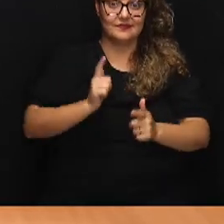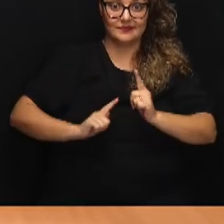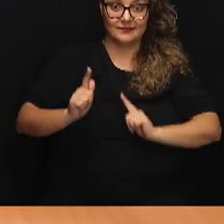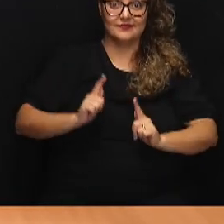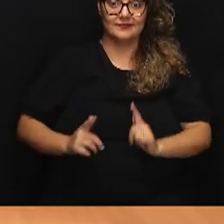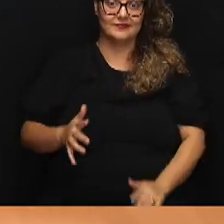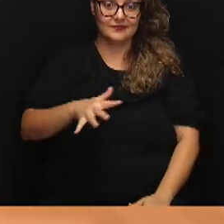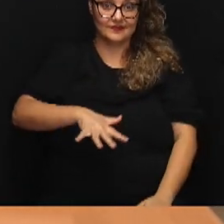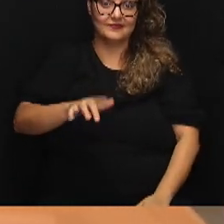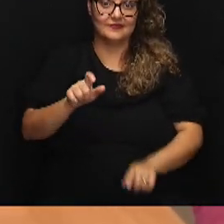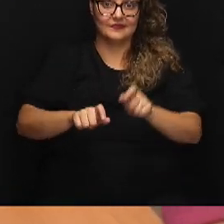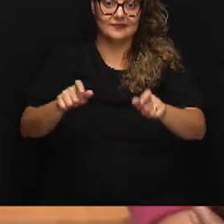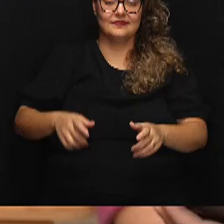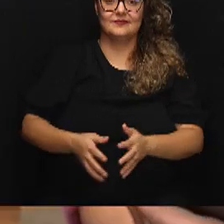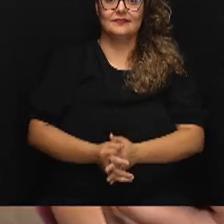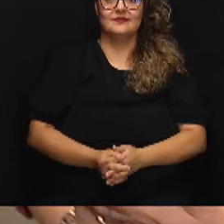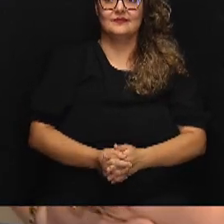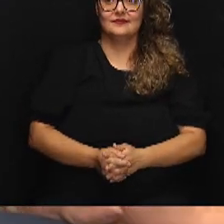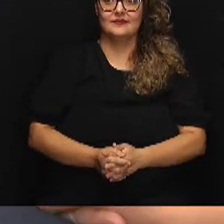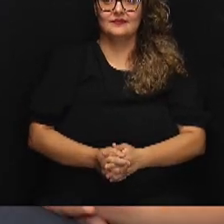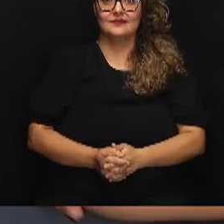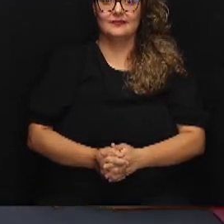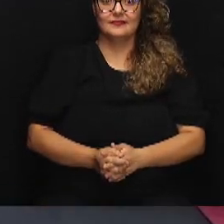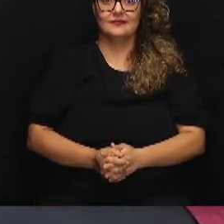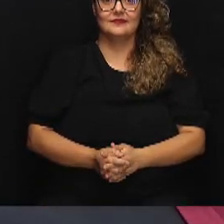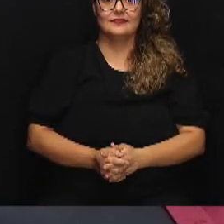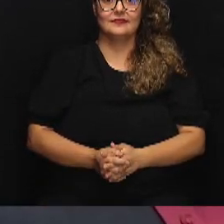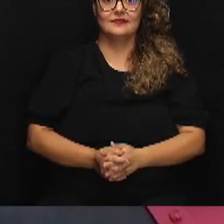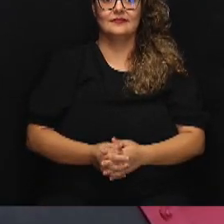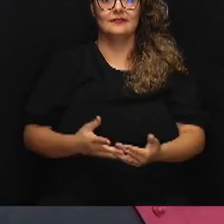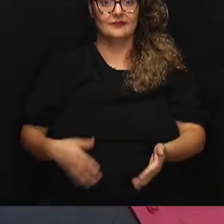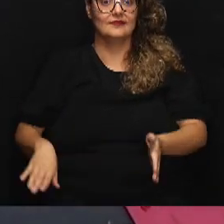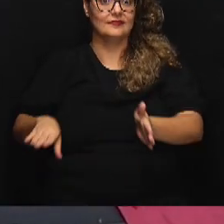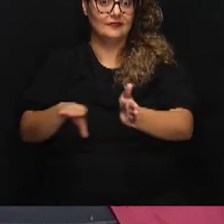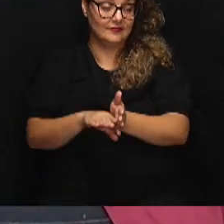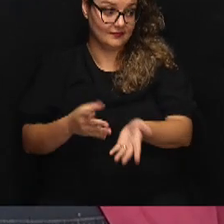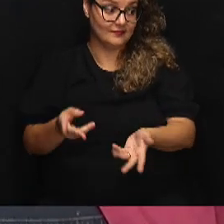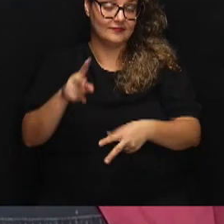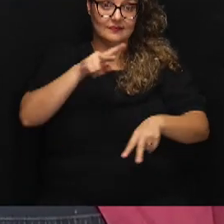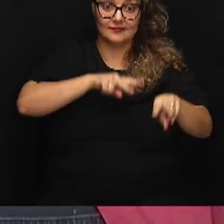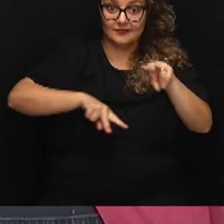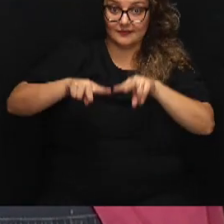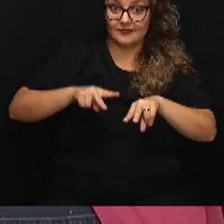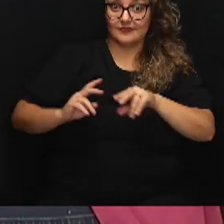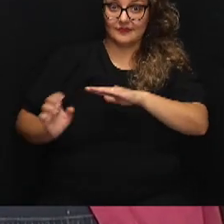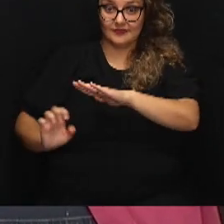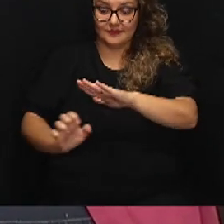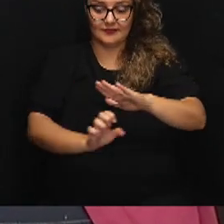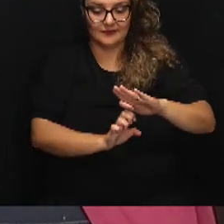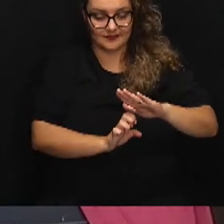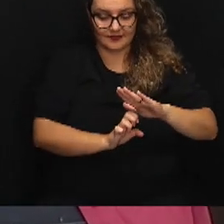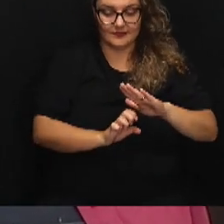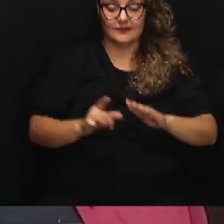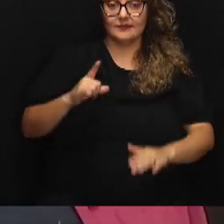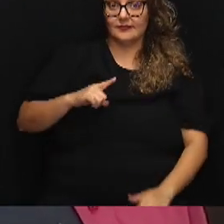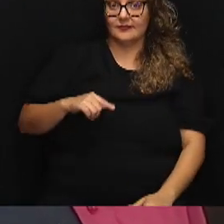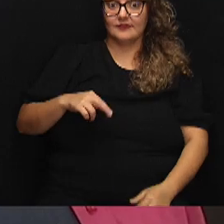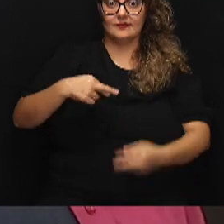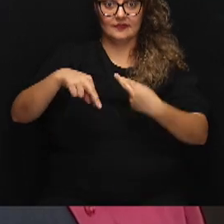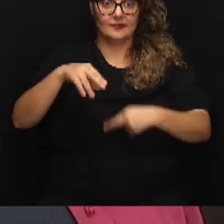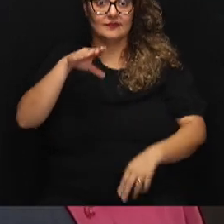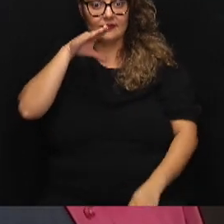na área de gestão de pessoas. E com esse advento aí desse novo olhar que as empresas começaram a ter em relação aos